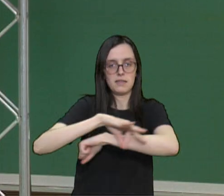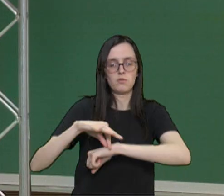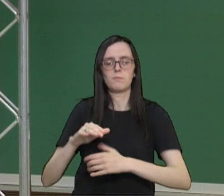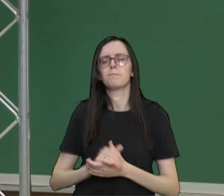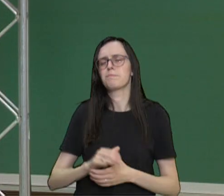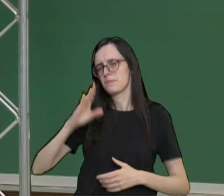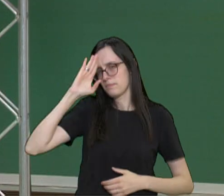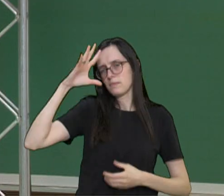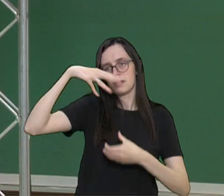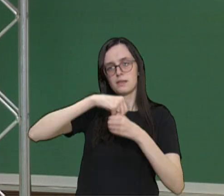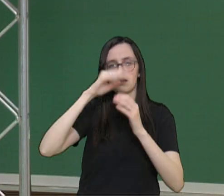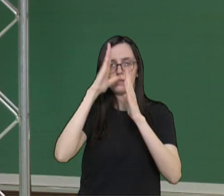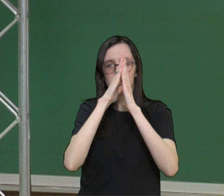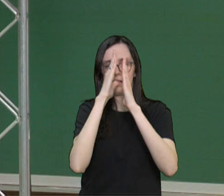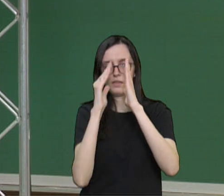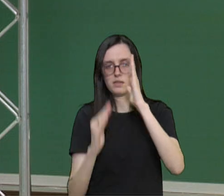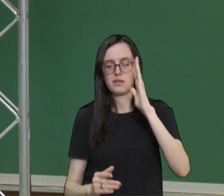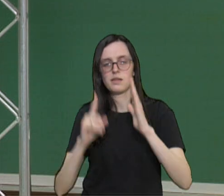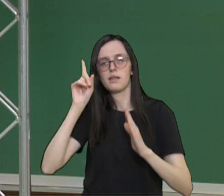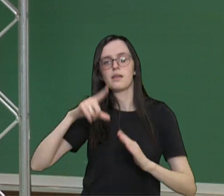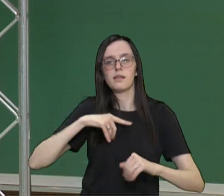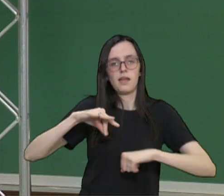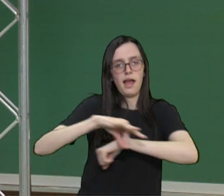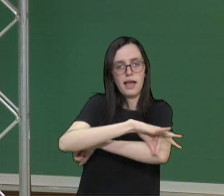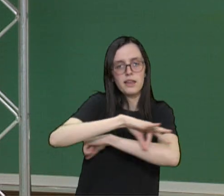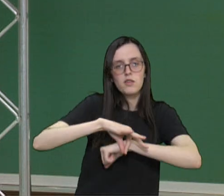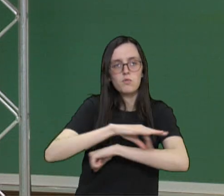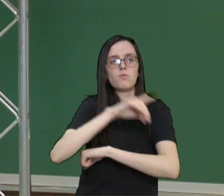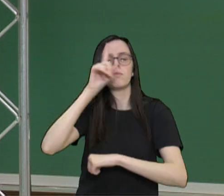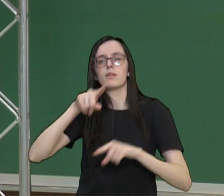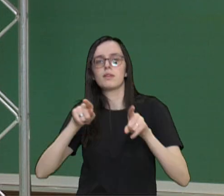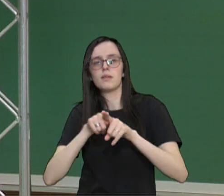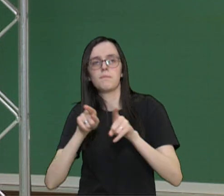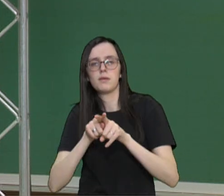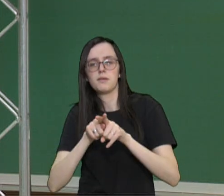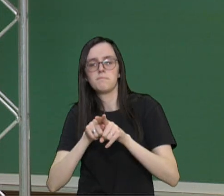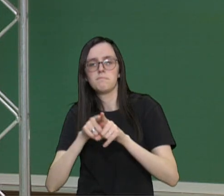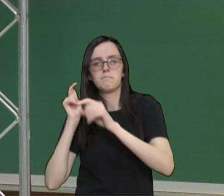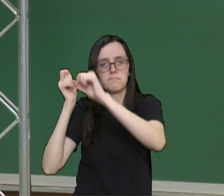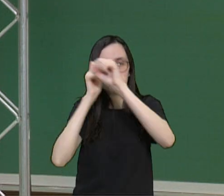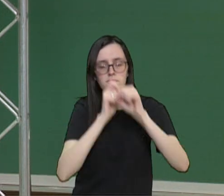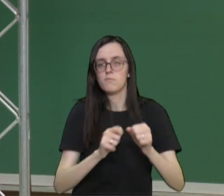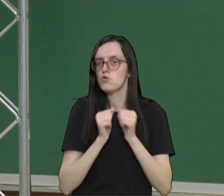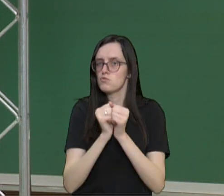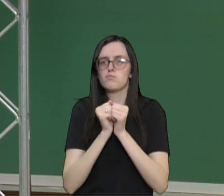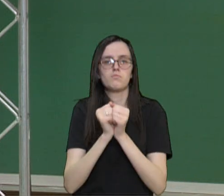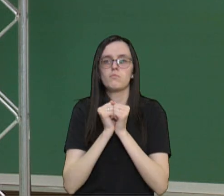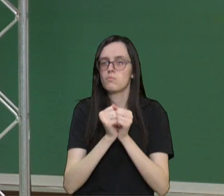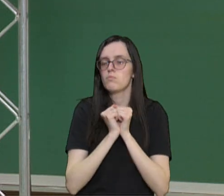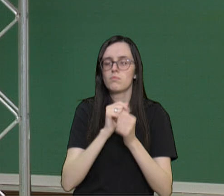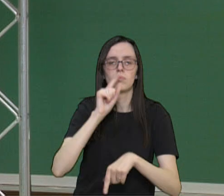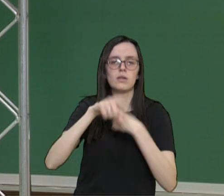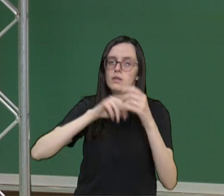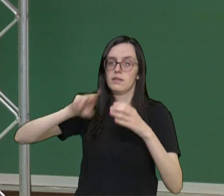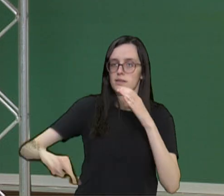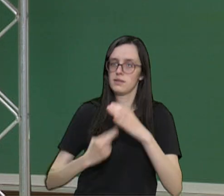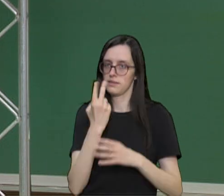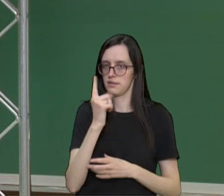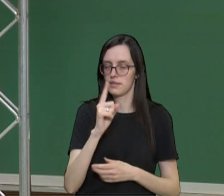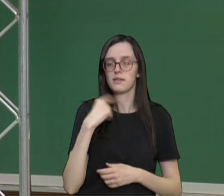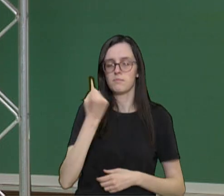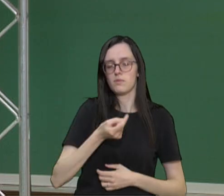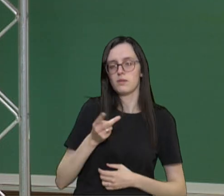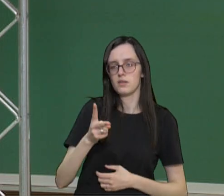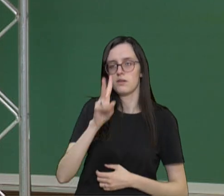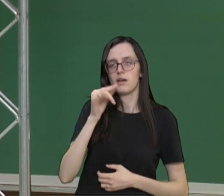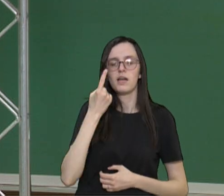a escultura e a arquitetura andavam interligadas, lado a lado, lado a lado. Antes disso também, mas o Renascimento não. A gente vai ver para